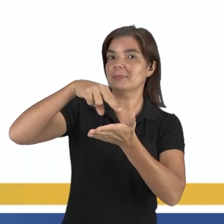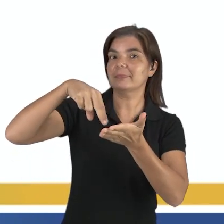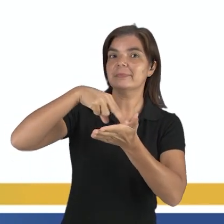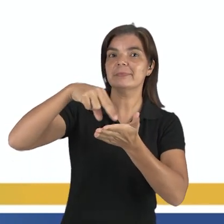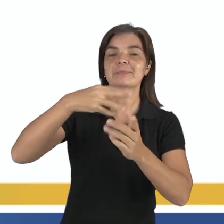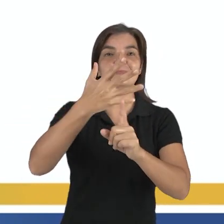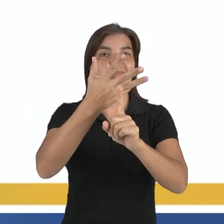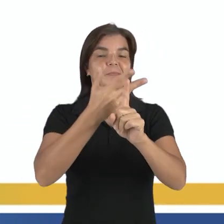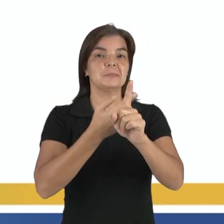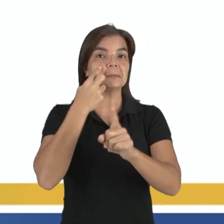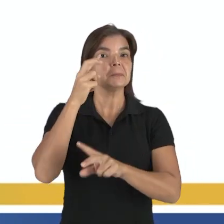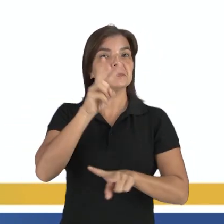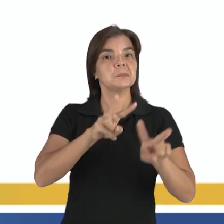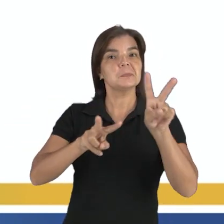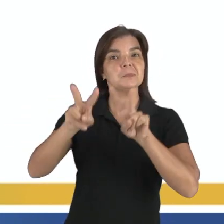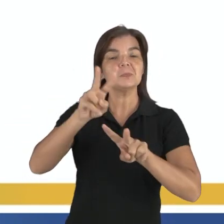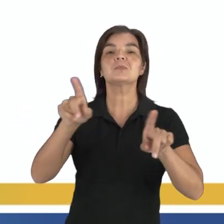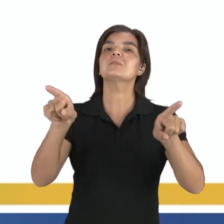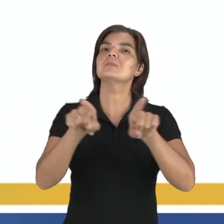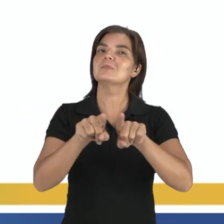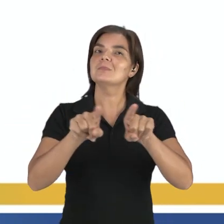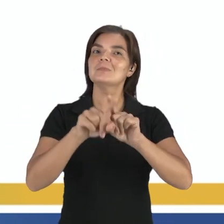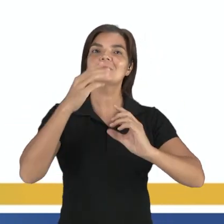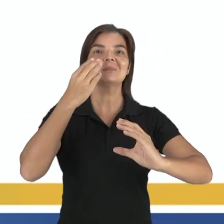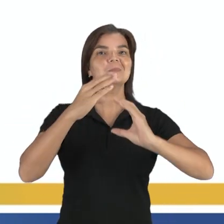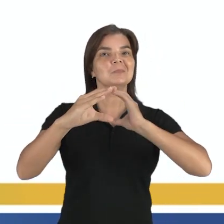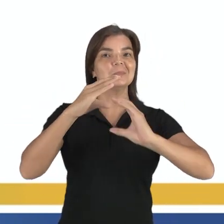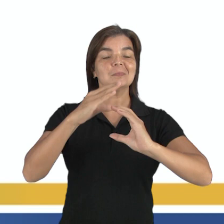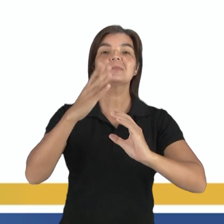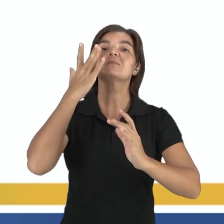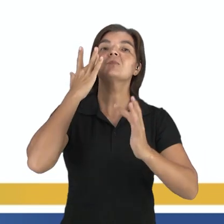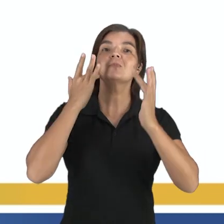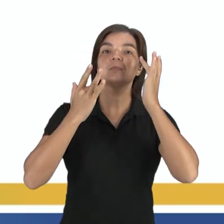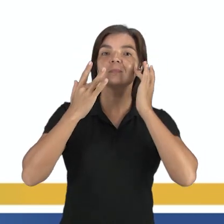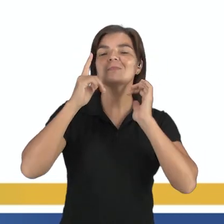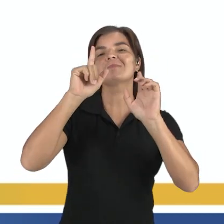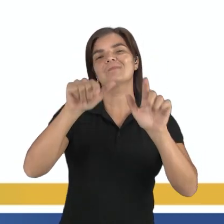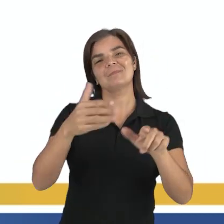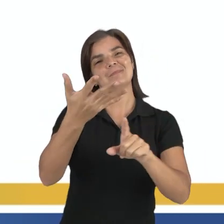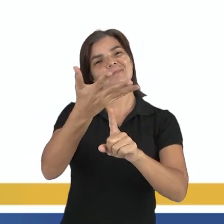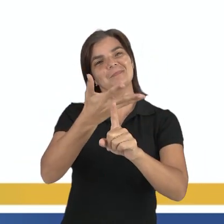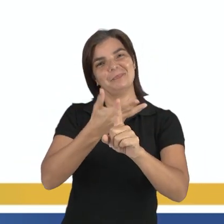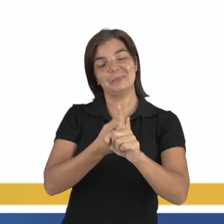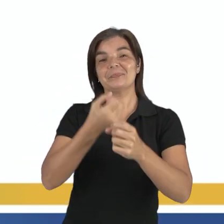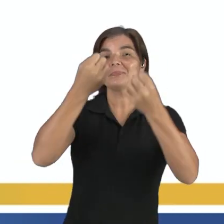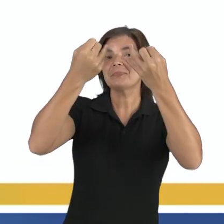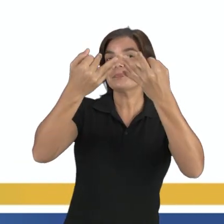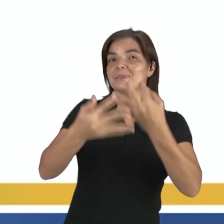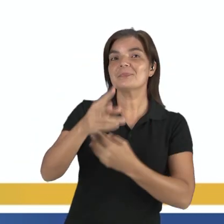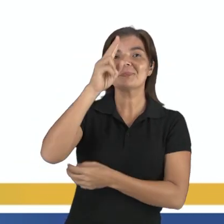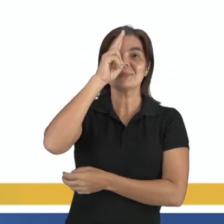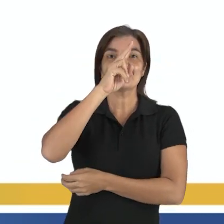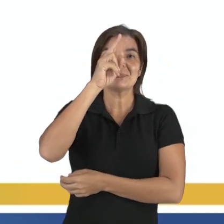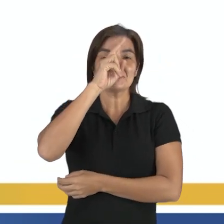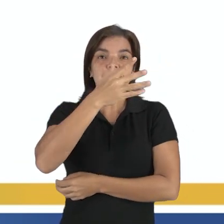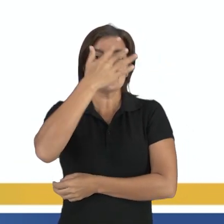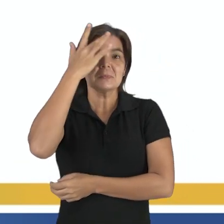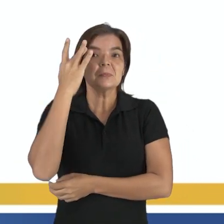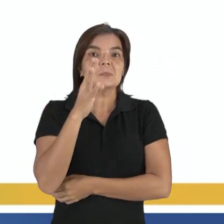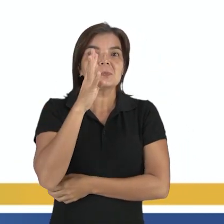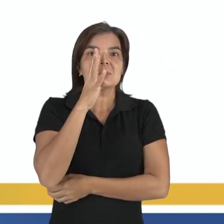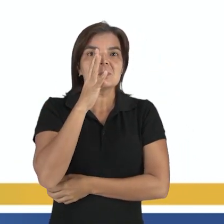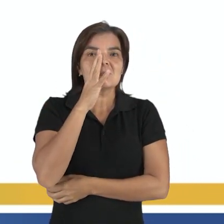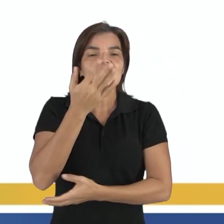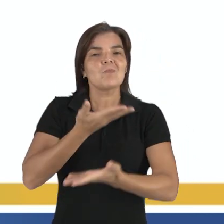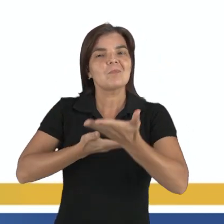dança, as artes visuais e a música. E o teatro é essa arte que conta a história e o espectador